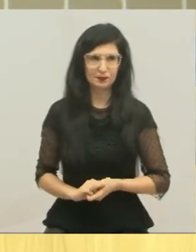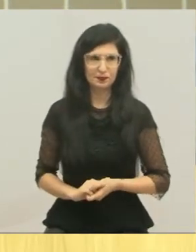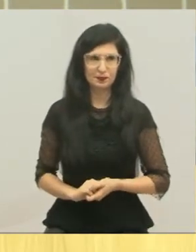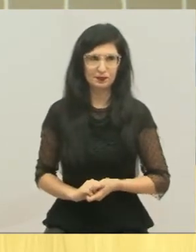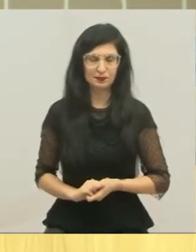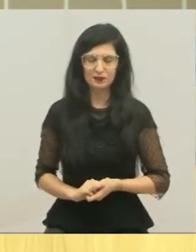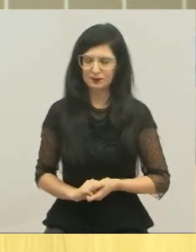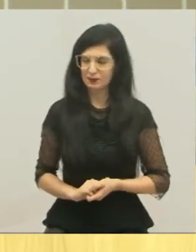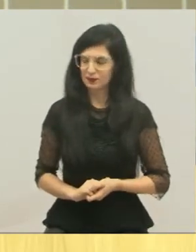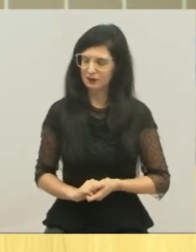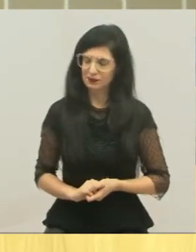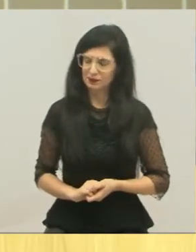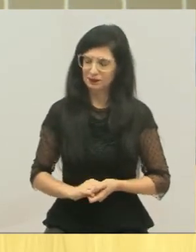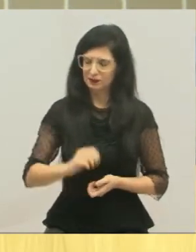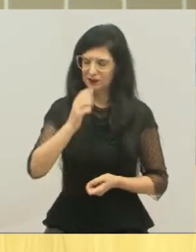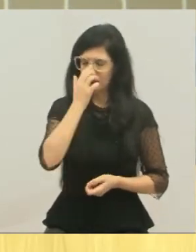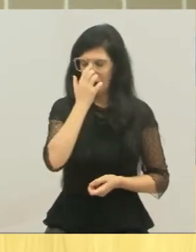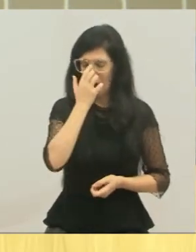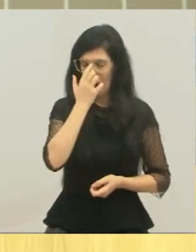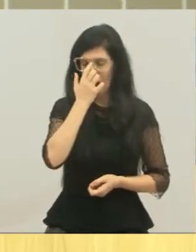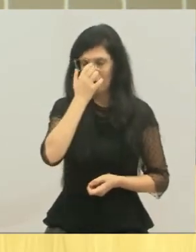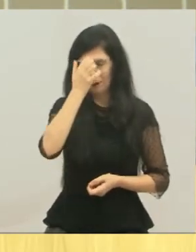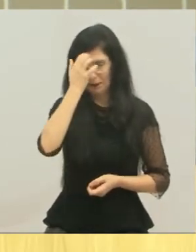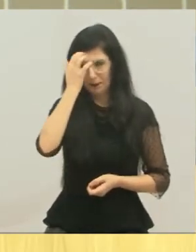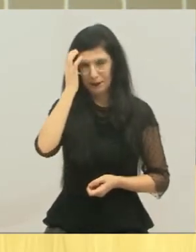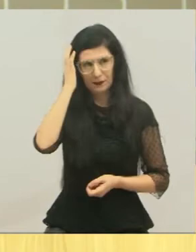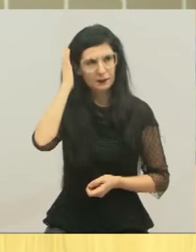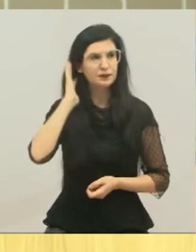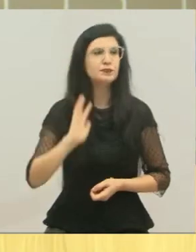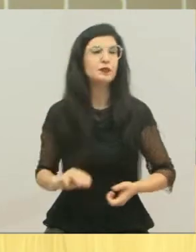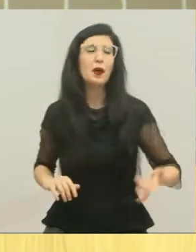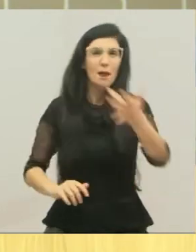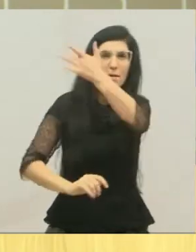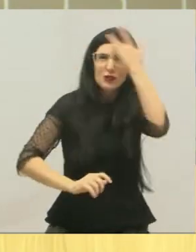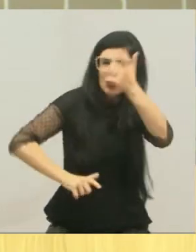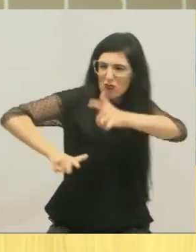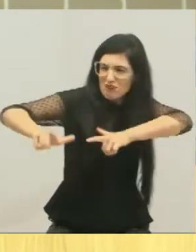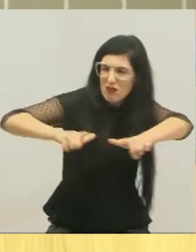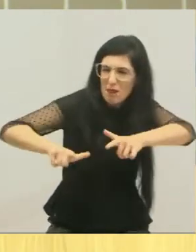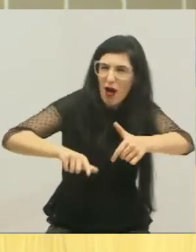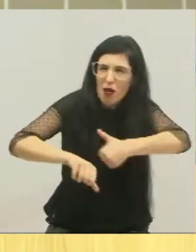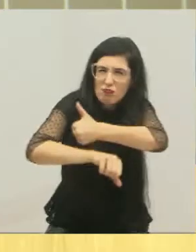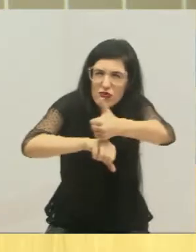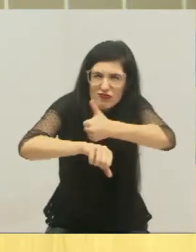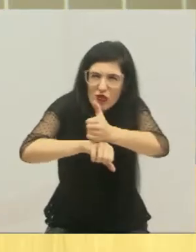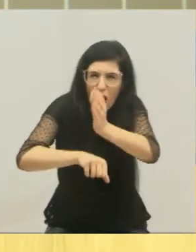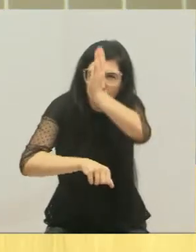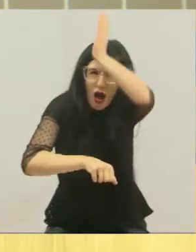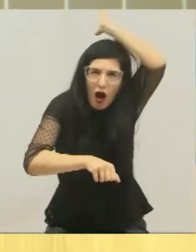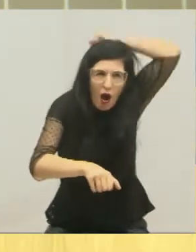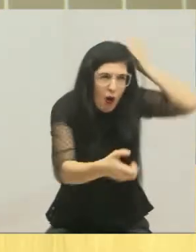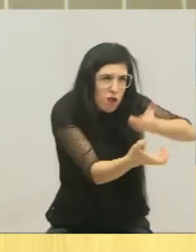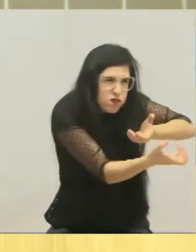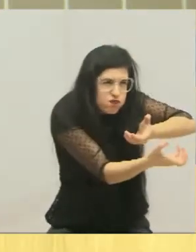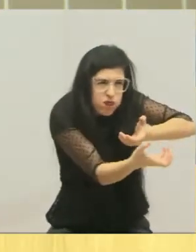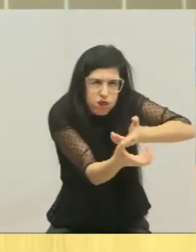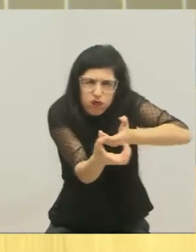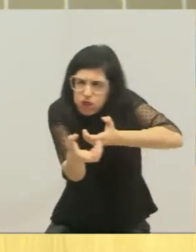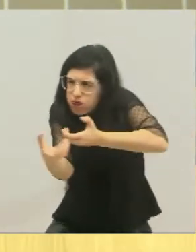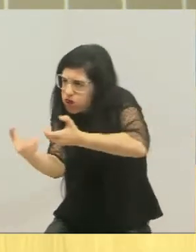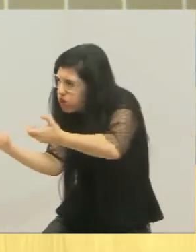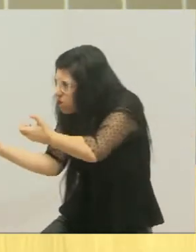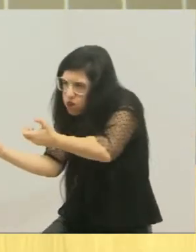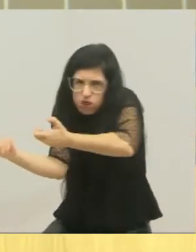árduo trabalho realizado pelos valorosos homens do Corpo de Bombeiro e da Defesa Civil de Jacareí no